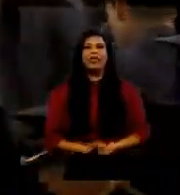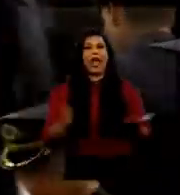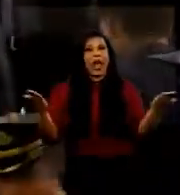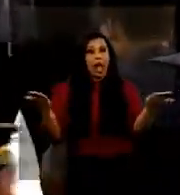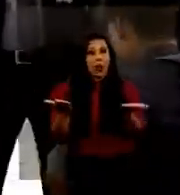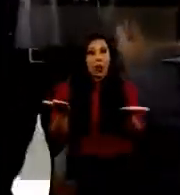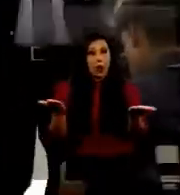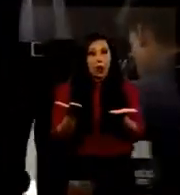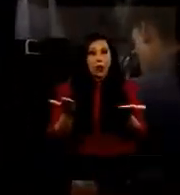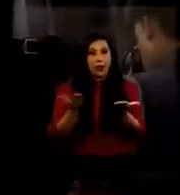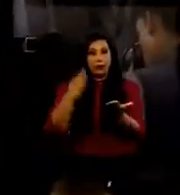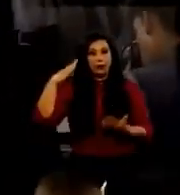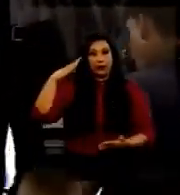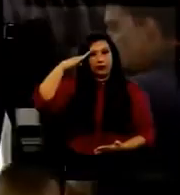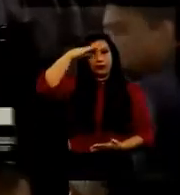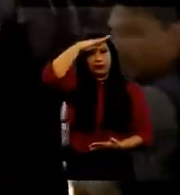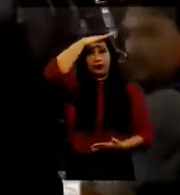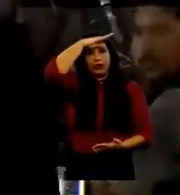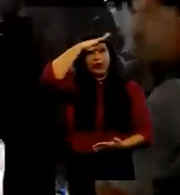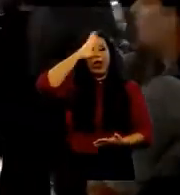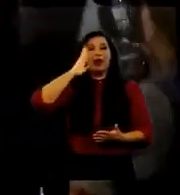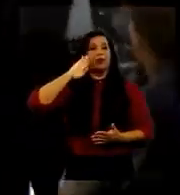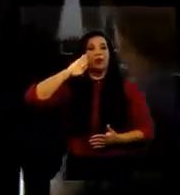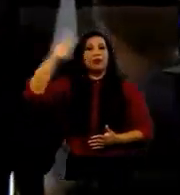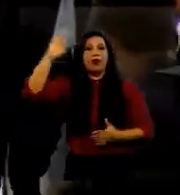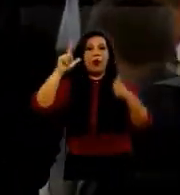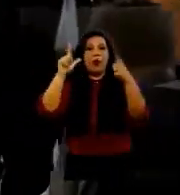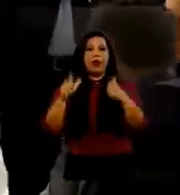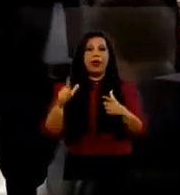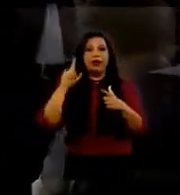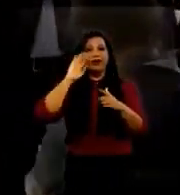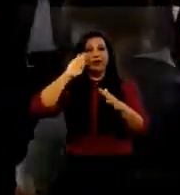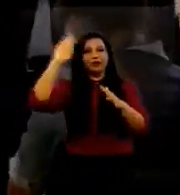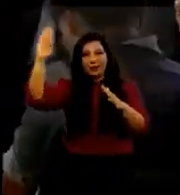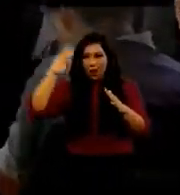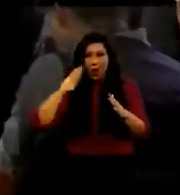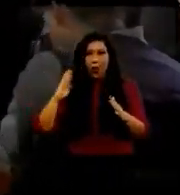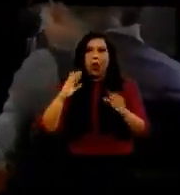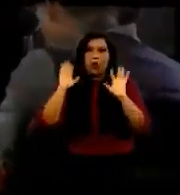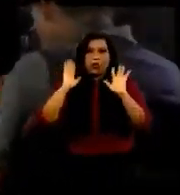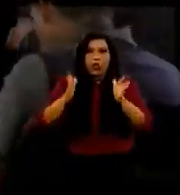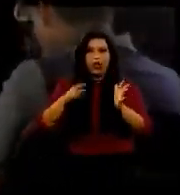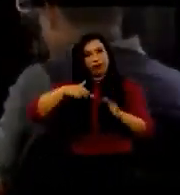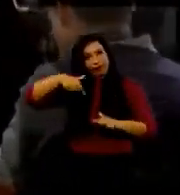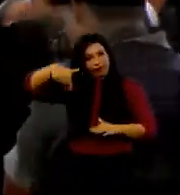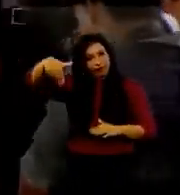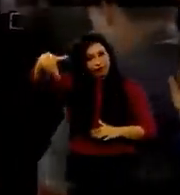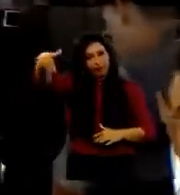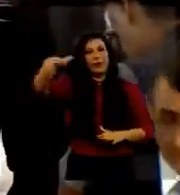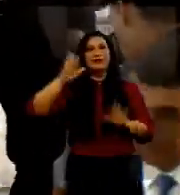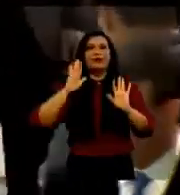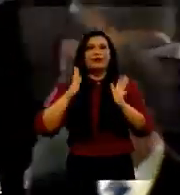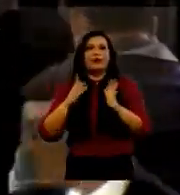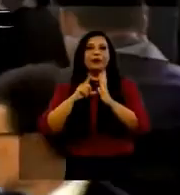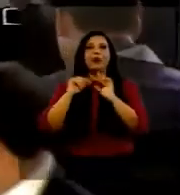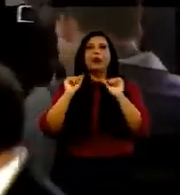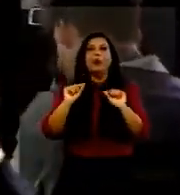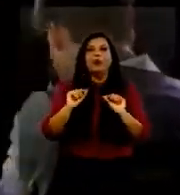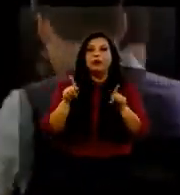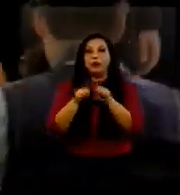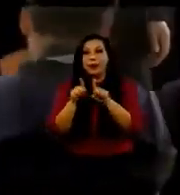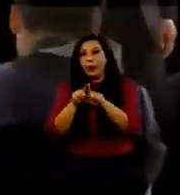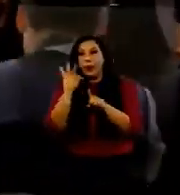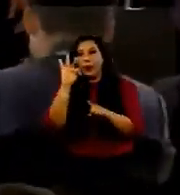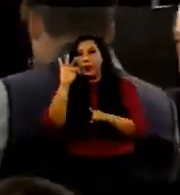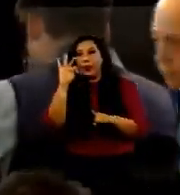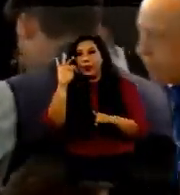Agora, Jair Bolsonaro já no salão principal do Palácio do Planalto, após subir a rampa, seguindo o presidente Michel Temer,